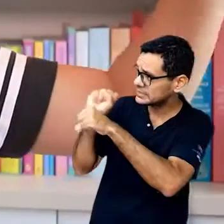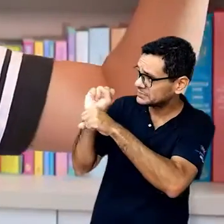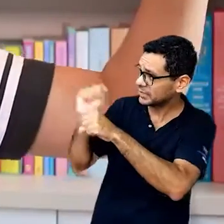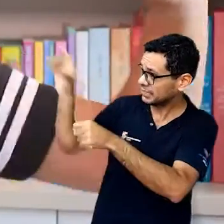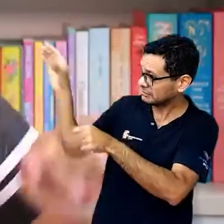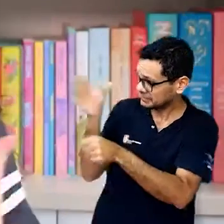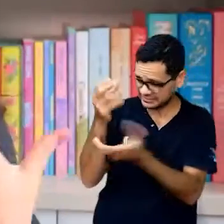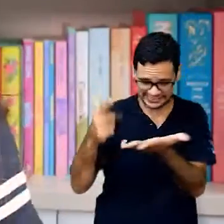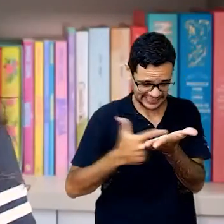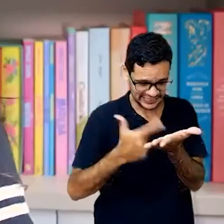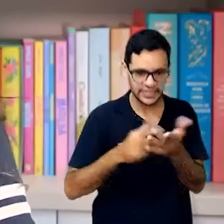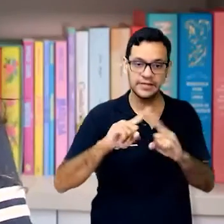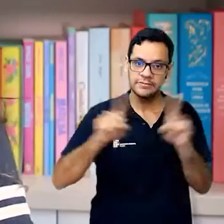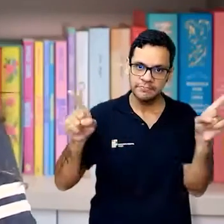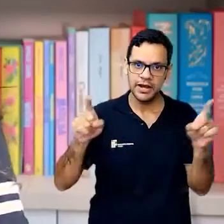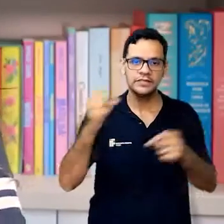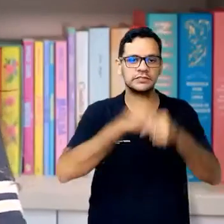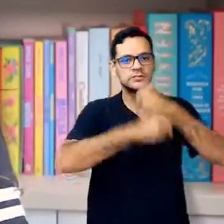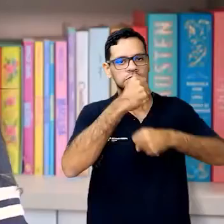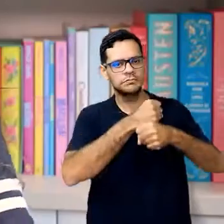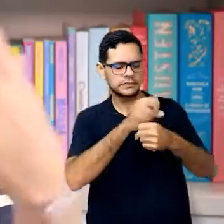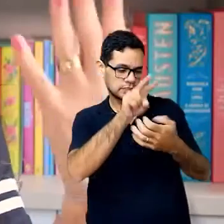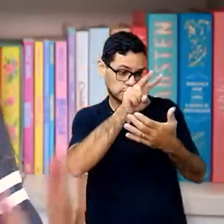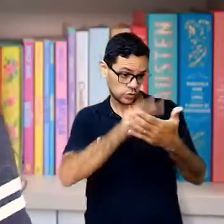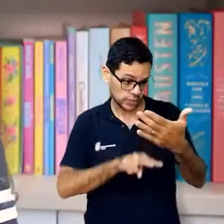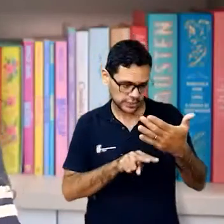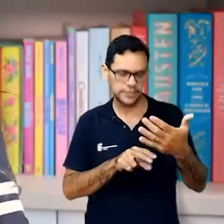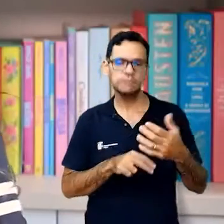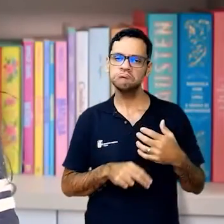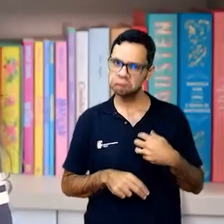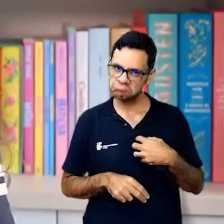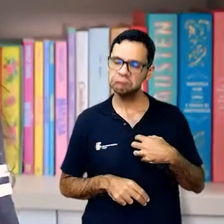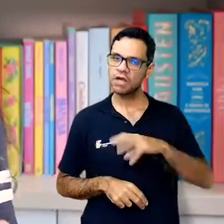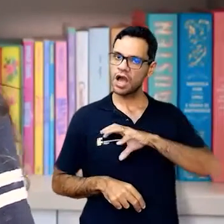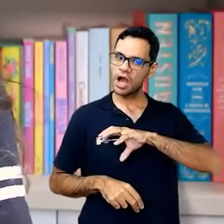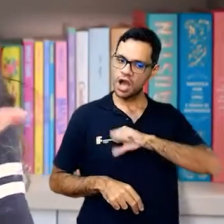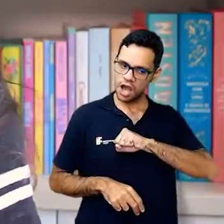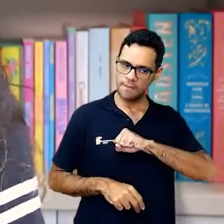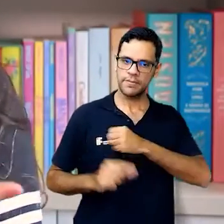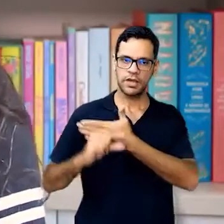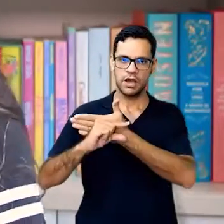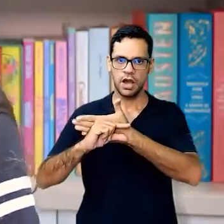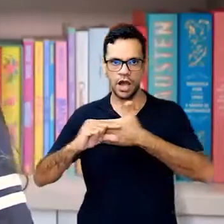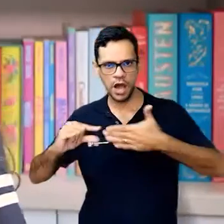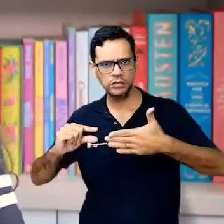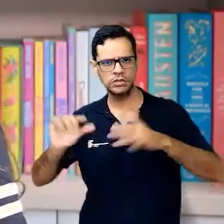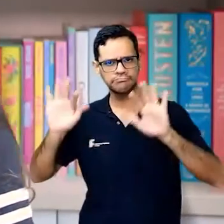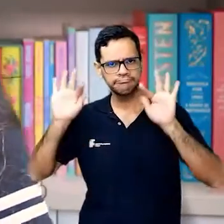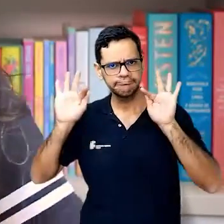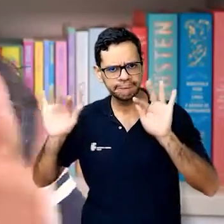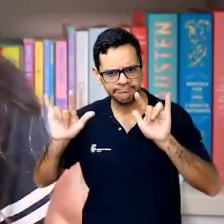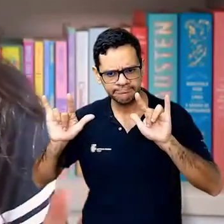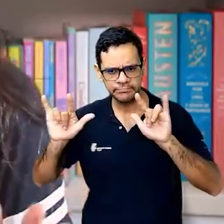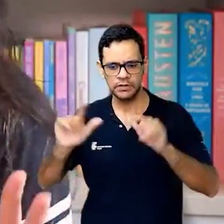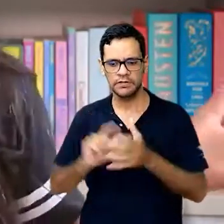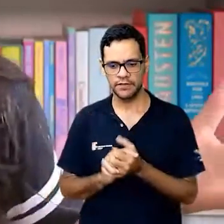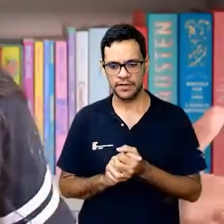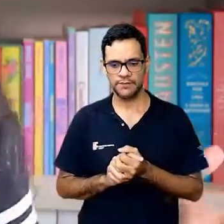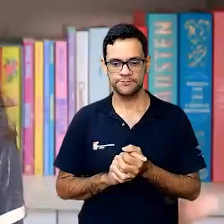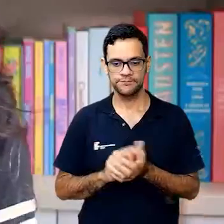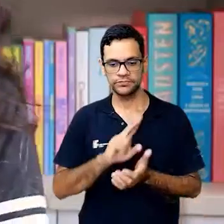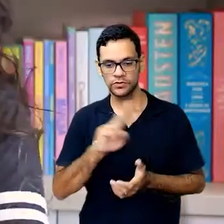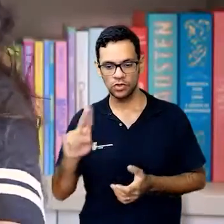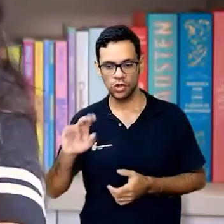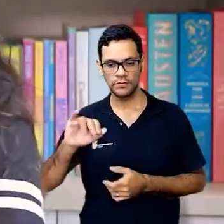estante só me aguardando, mas esse foi um livro muito impactante que eu li ano passado e acabou me fazendo me apaixonar ainda mais pelo autor, virar realmente fã, que